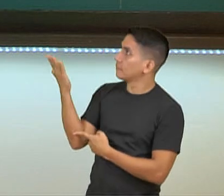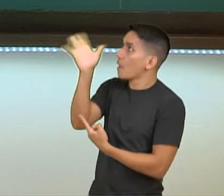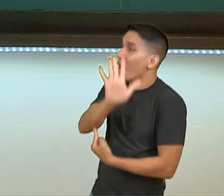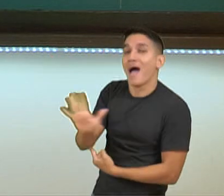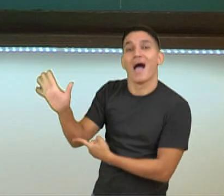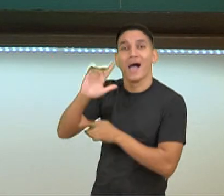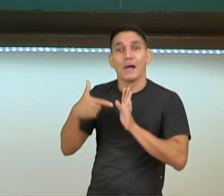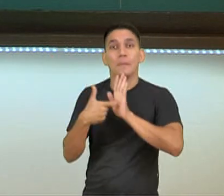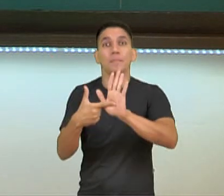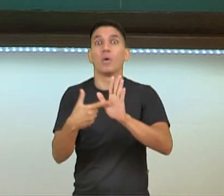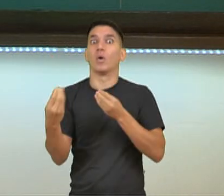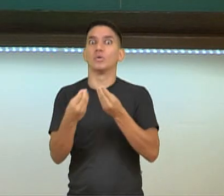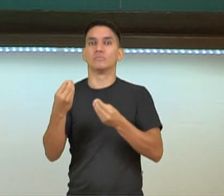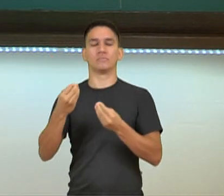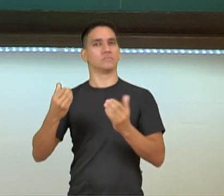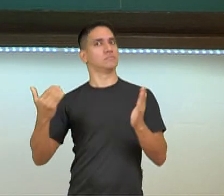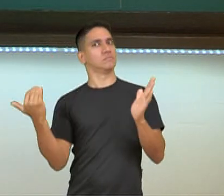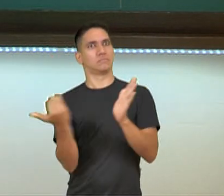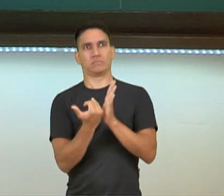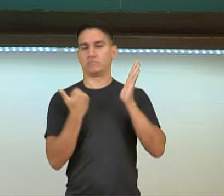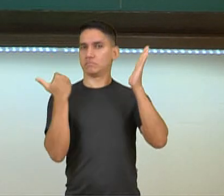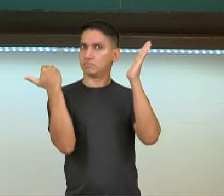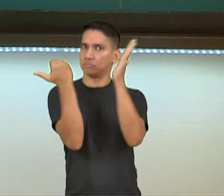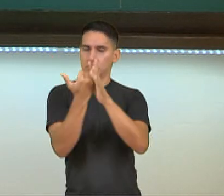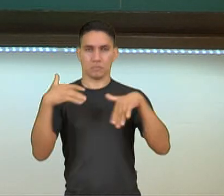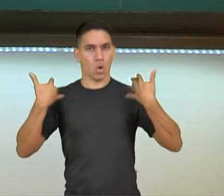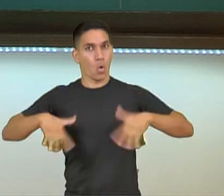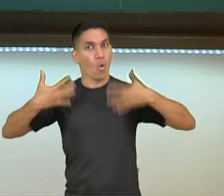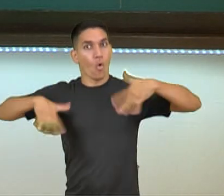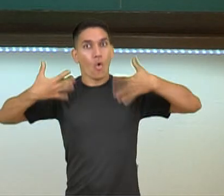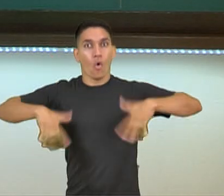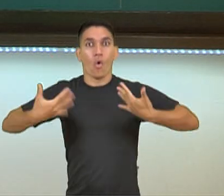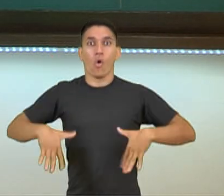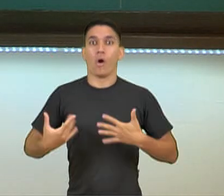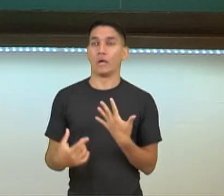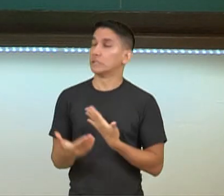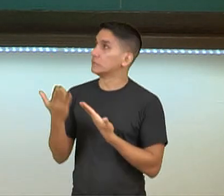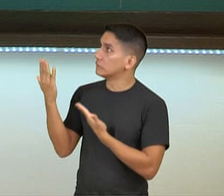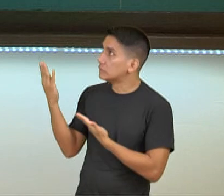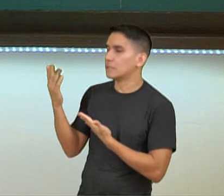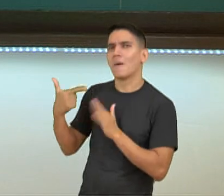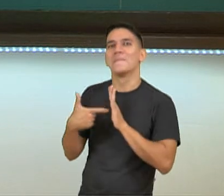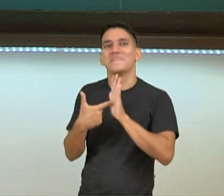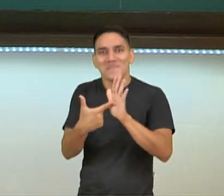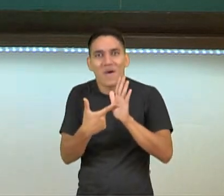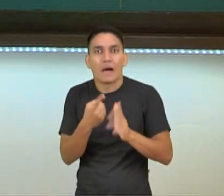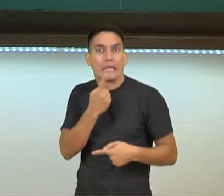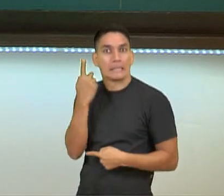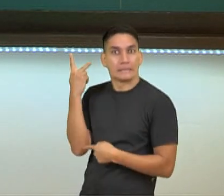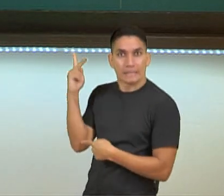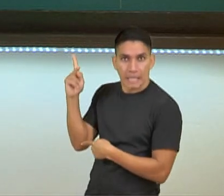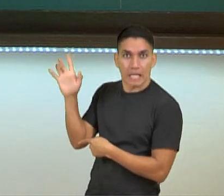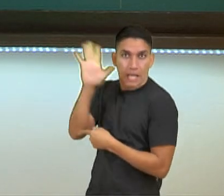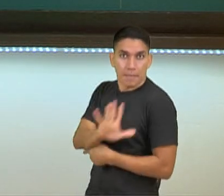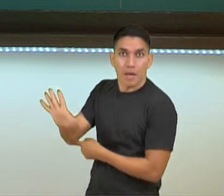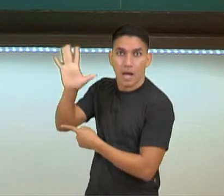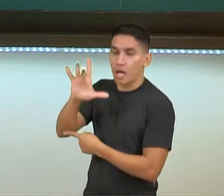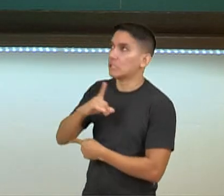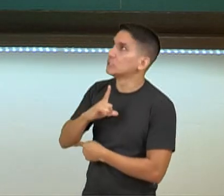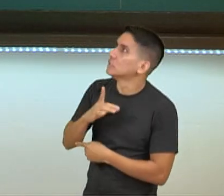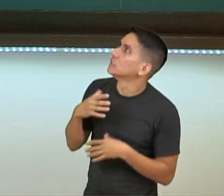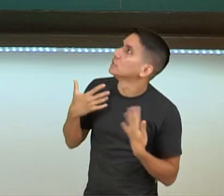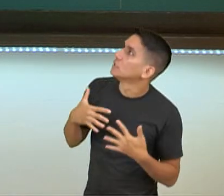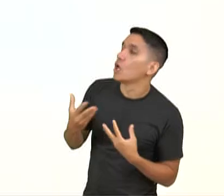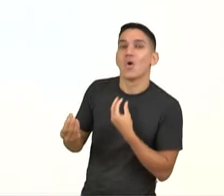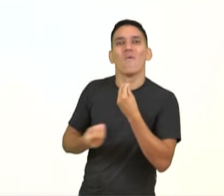aliás, de uma maneira incrível, um quadro de Delacroix, que vai mostrar essa imagem, através dessa imagem, vai mostrar como